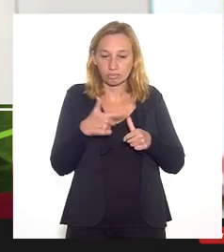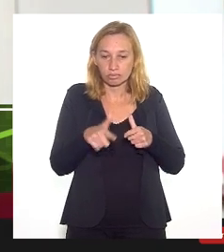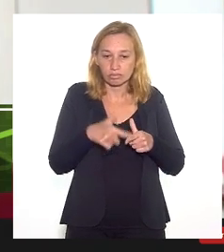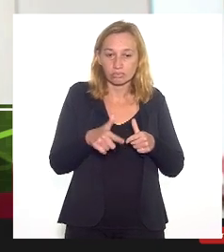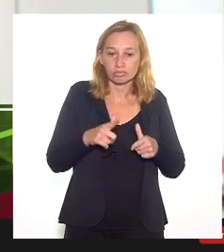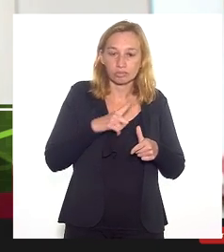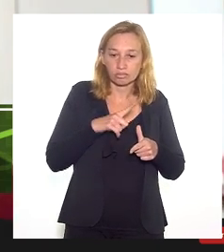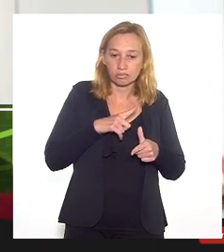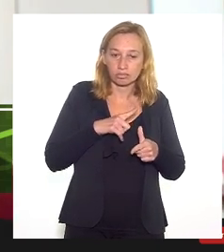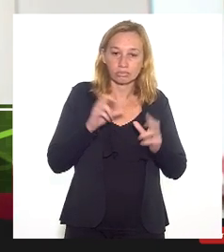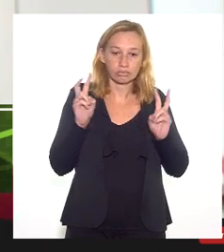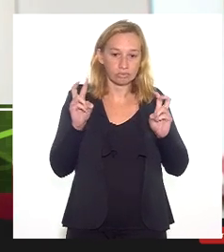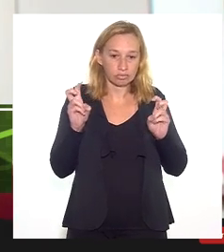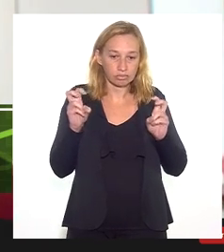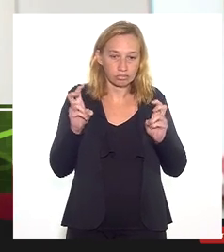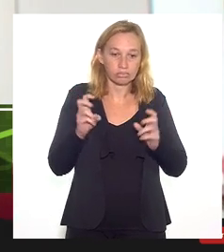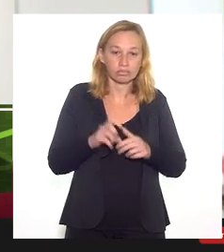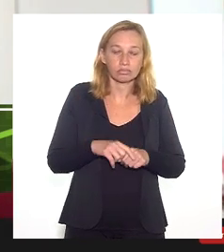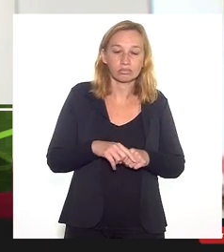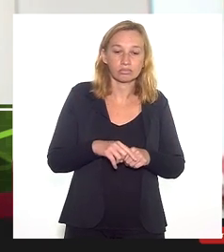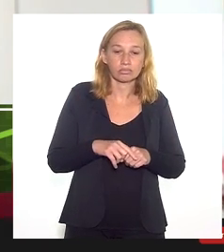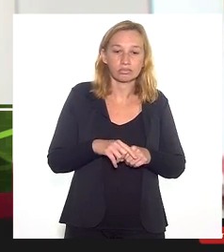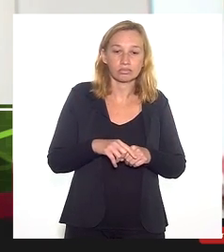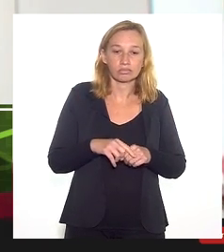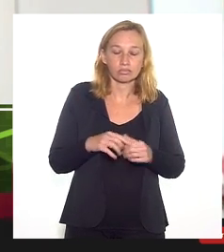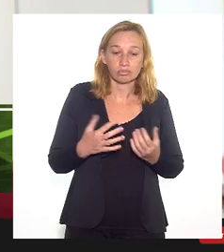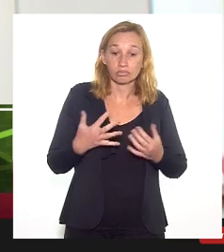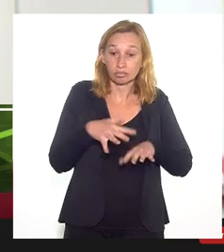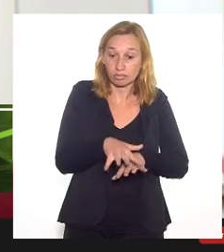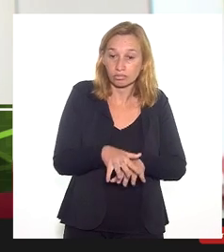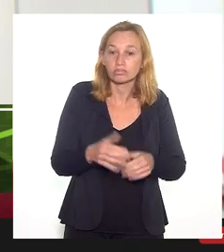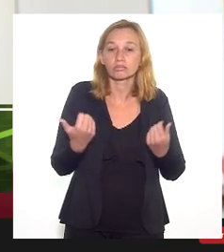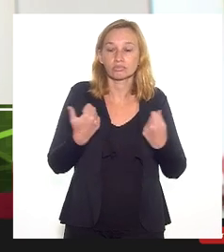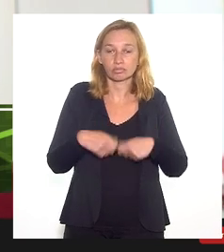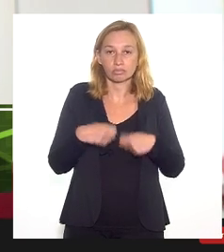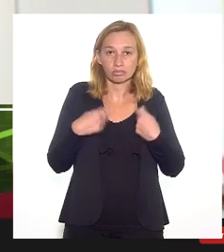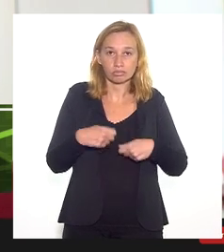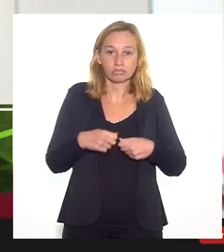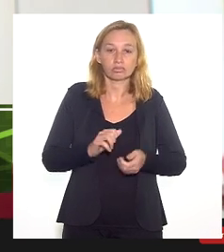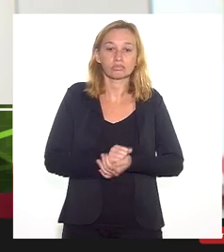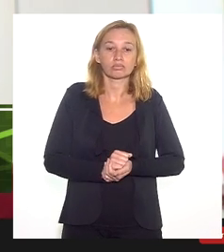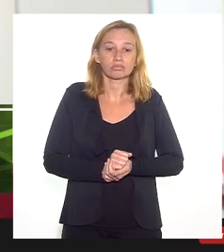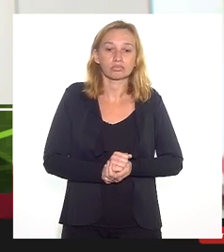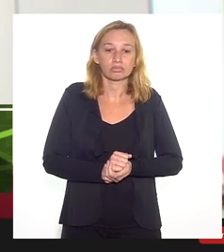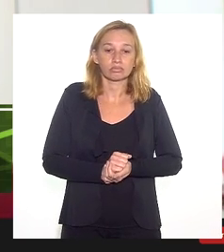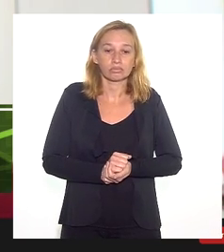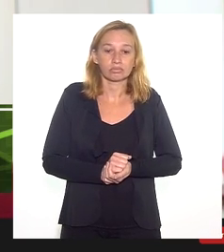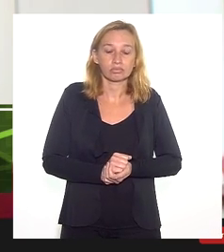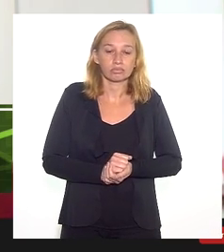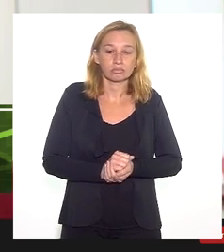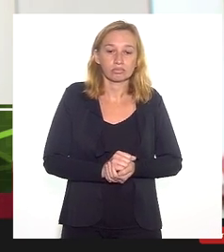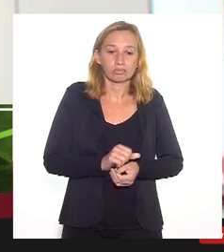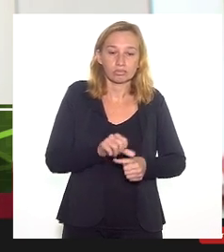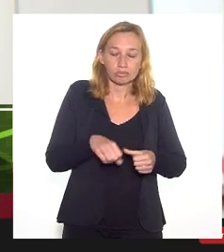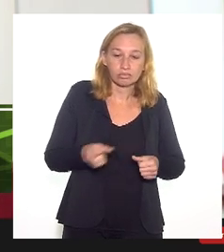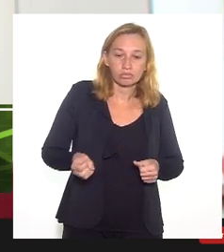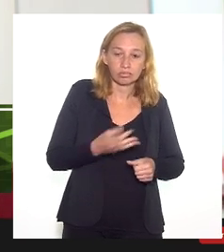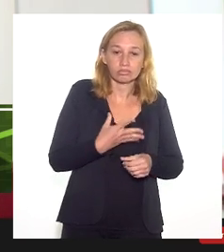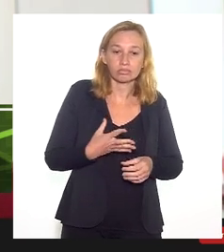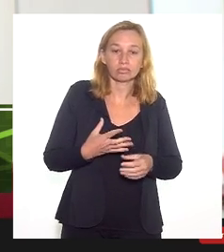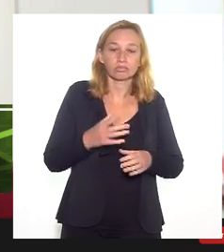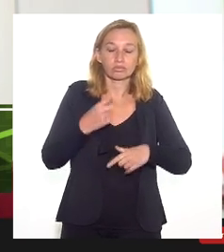enfrentam na questão da dedicação exclusiva a necessidade de se atualizar a política de assistência